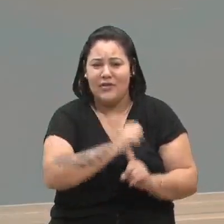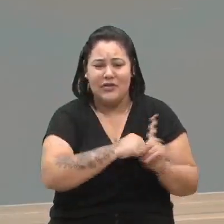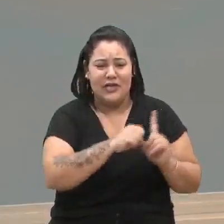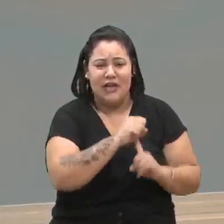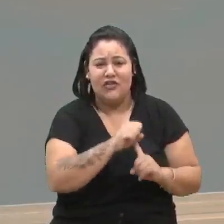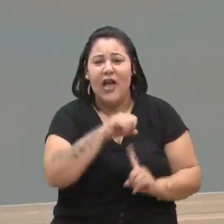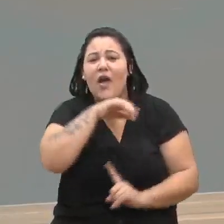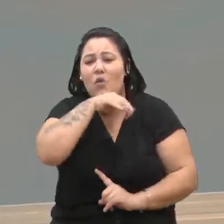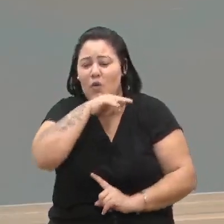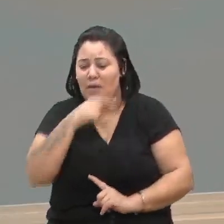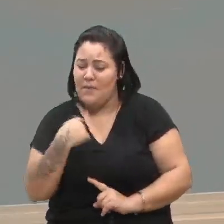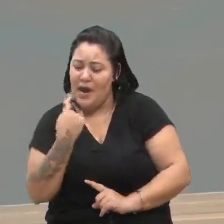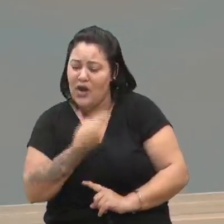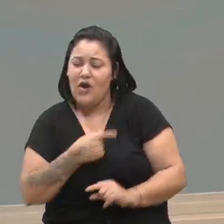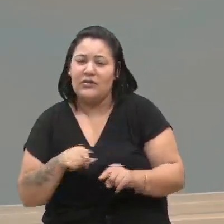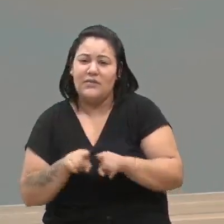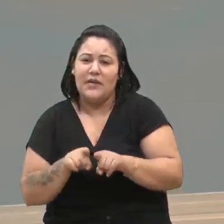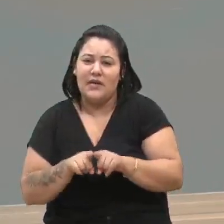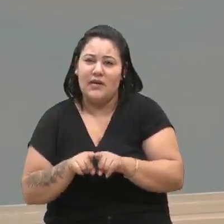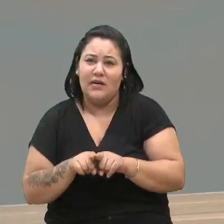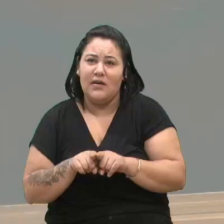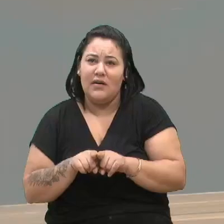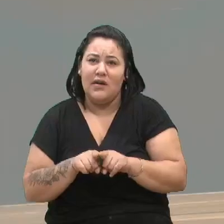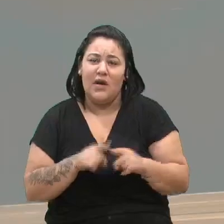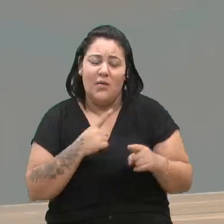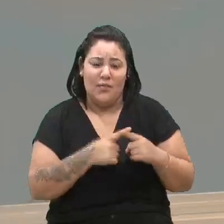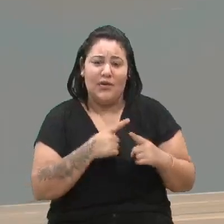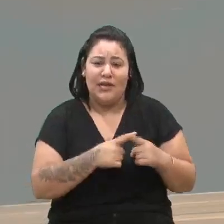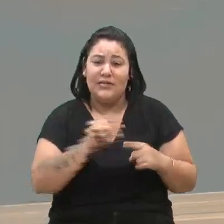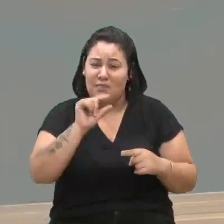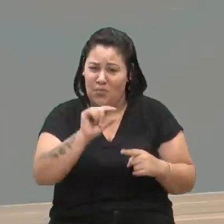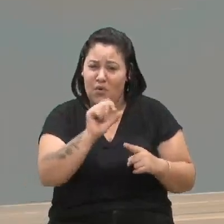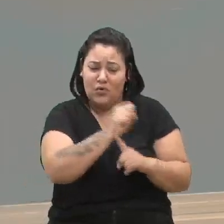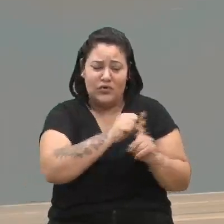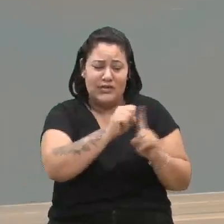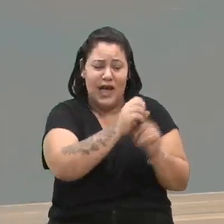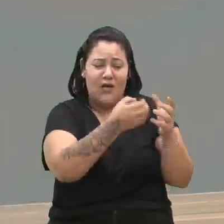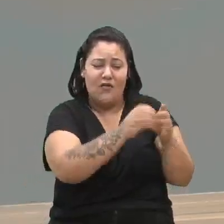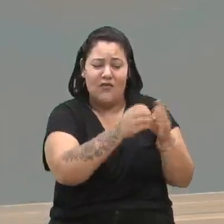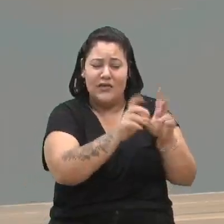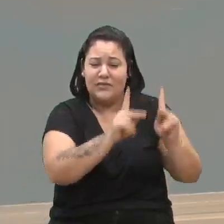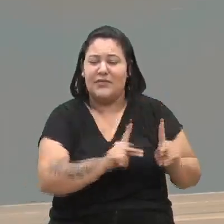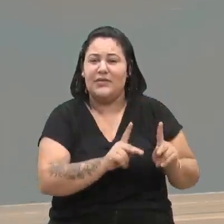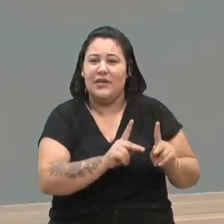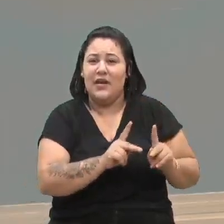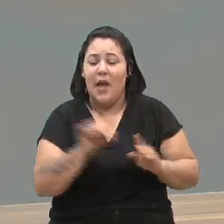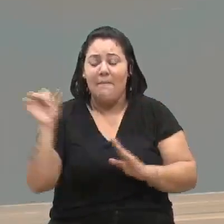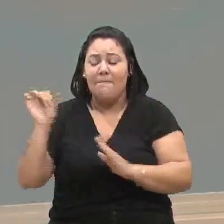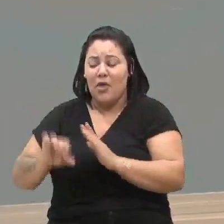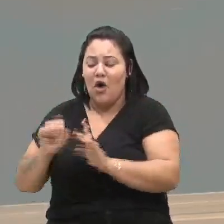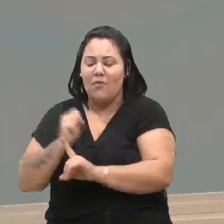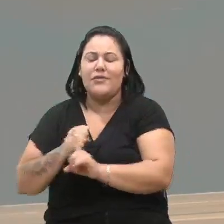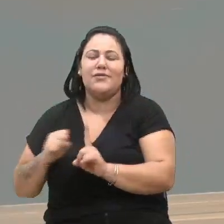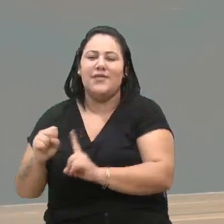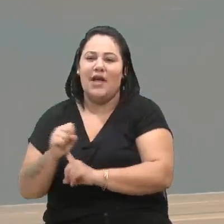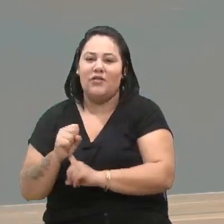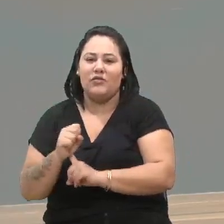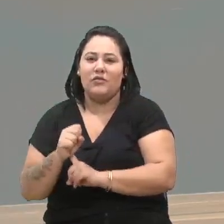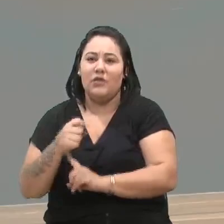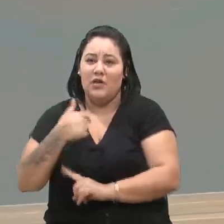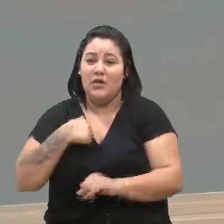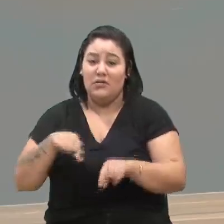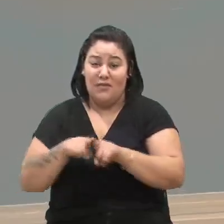nós. Porque quanto menos socializada a pessoa, pior para a sociedade. Inclusive, quero convidar